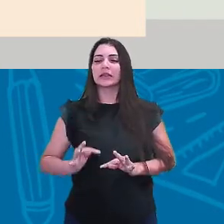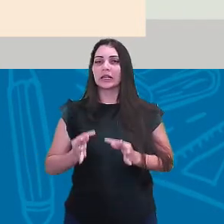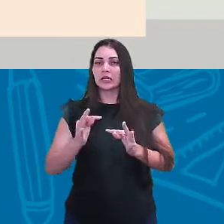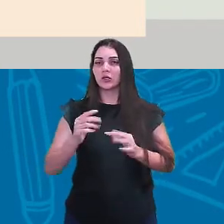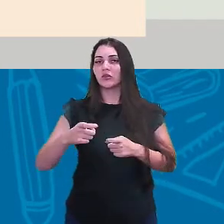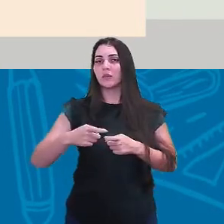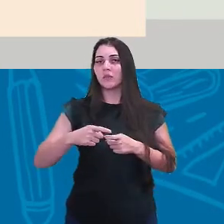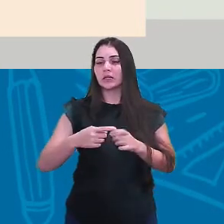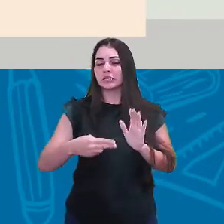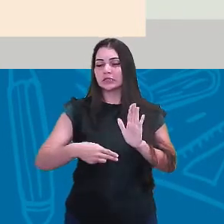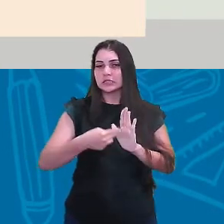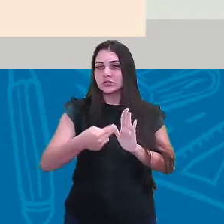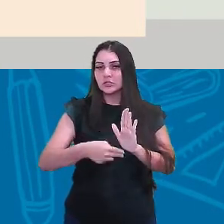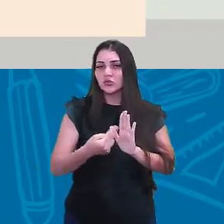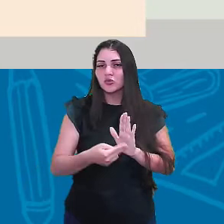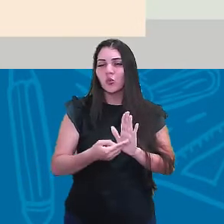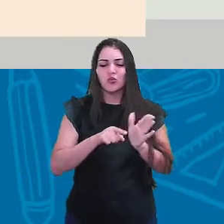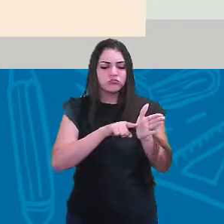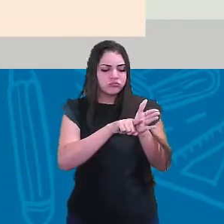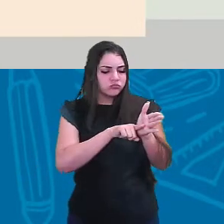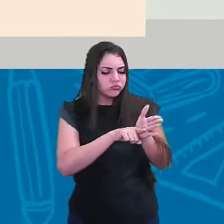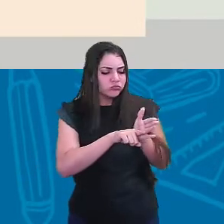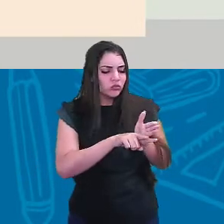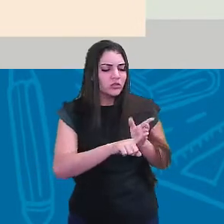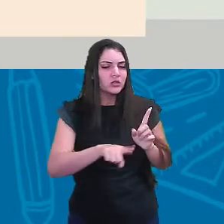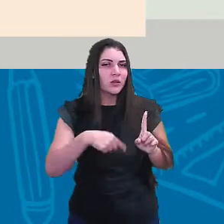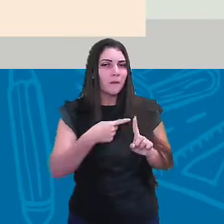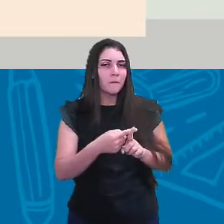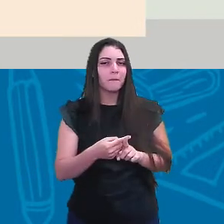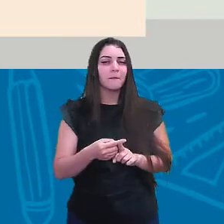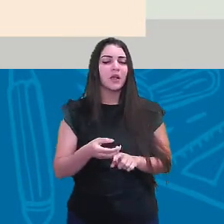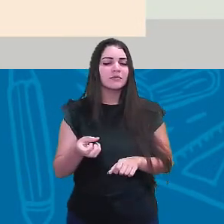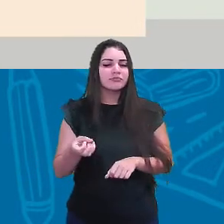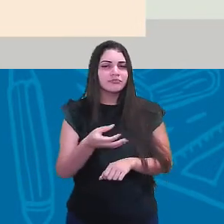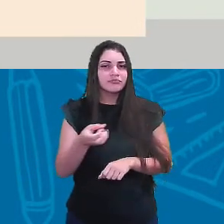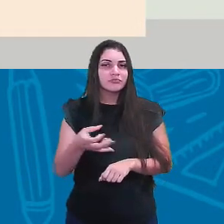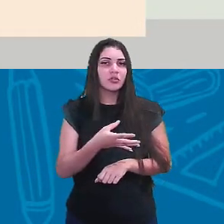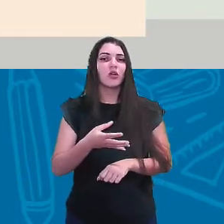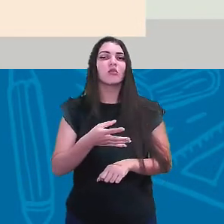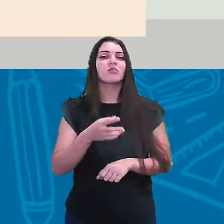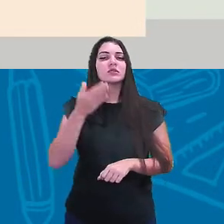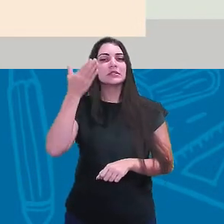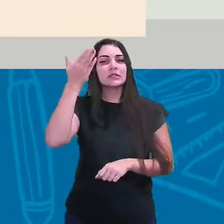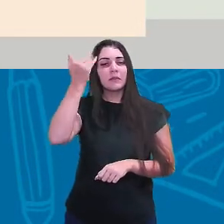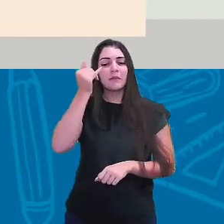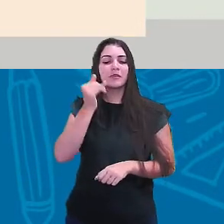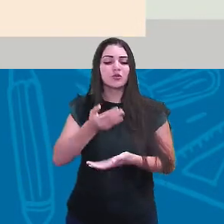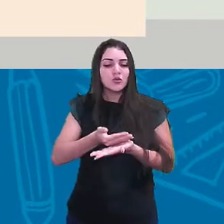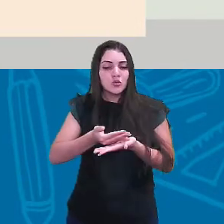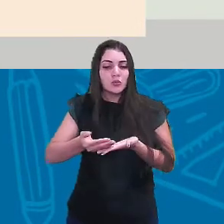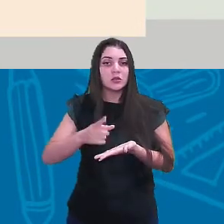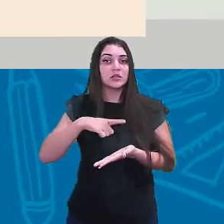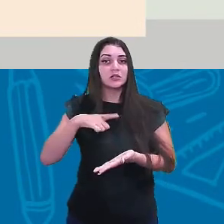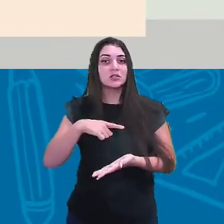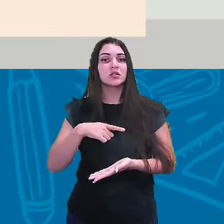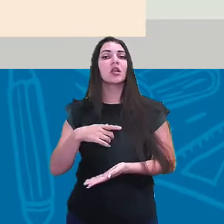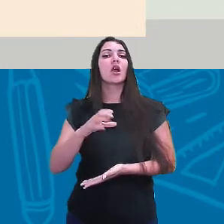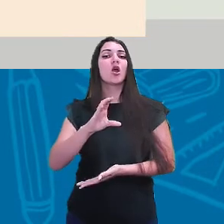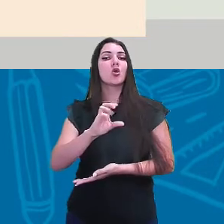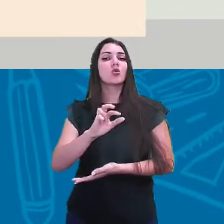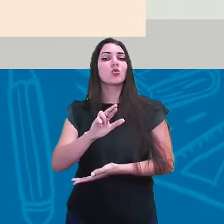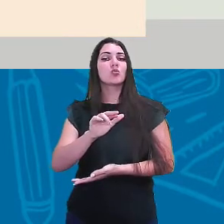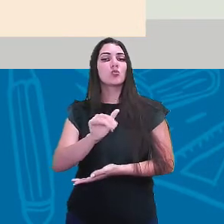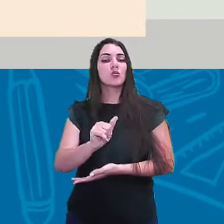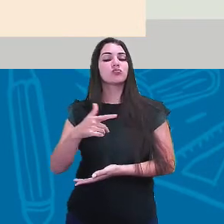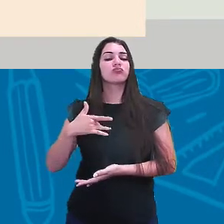exames mais avançados para descobrir doenças logo no seu início e ter, assim, uma chance de cura mais rápido, entendeu?